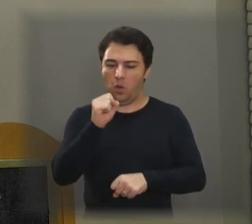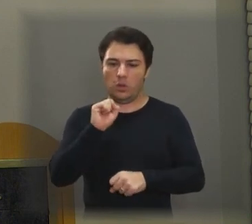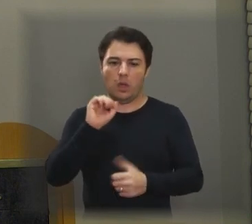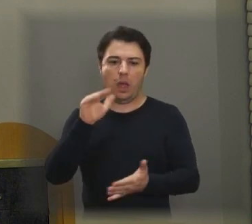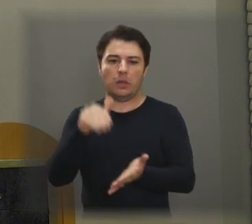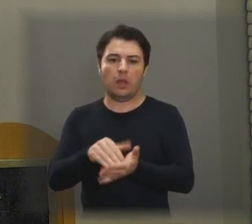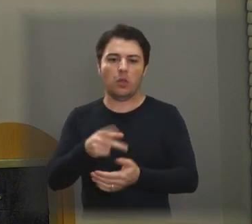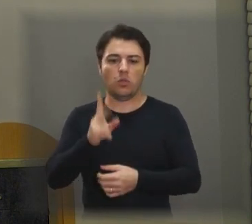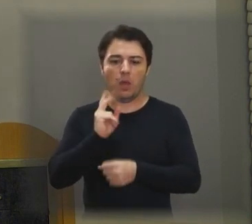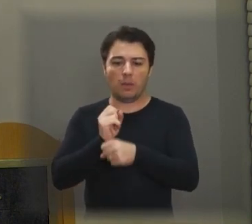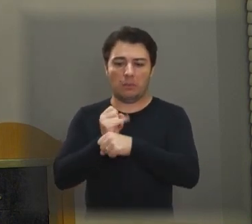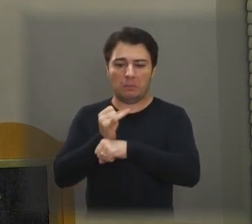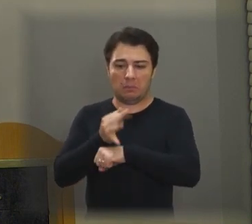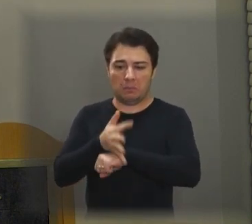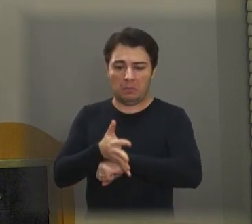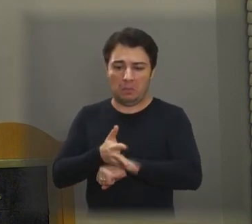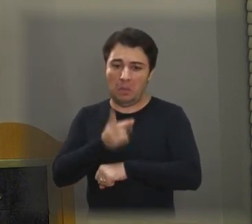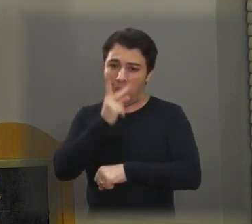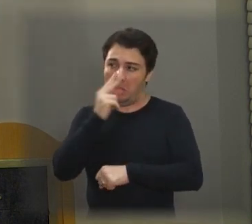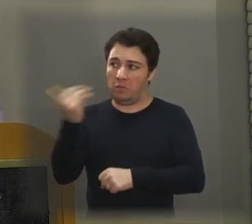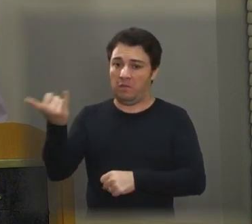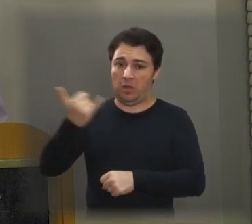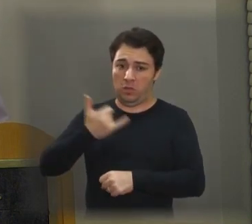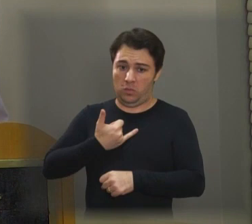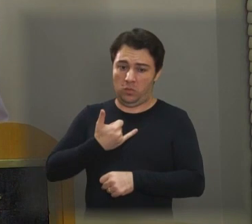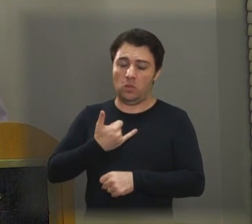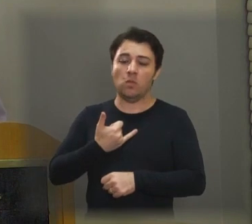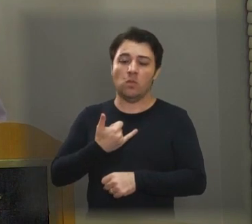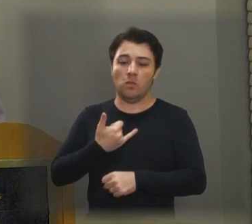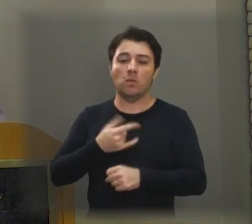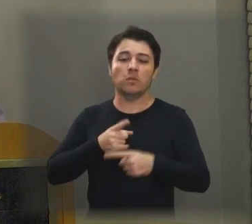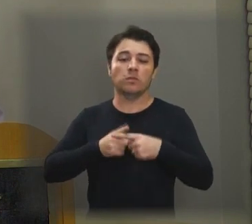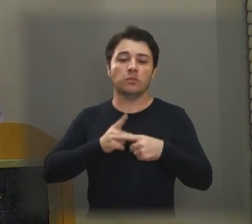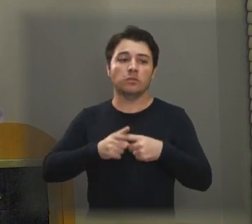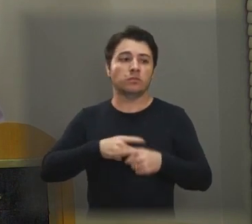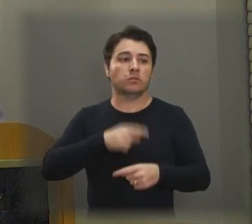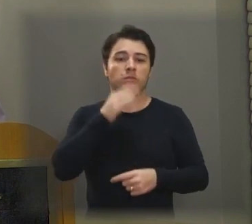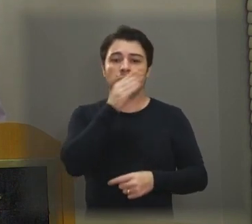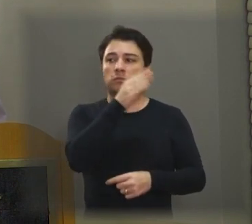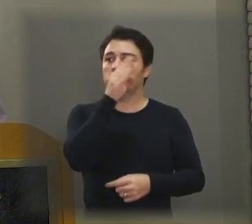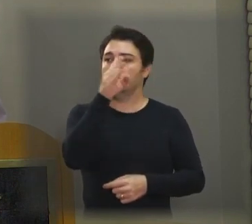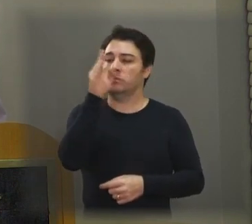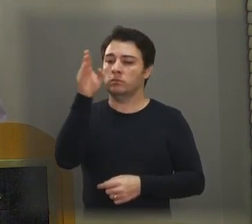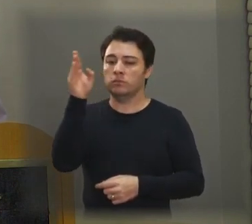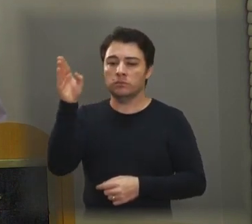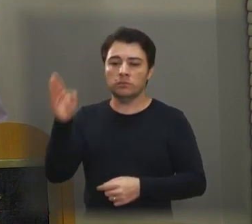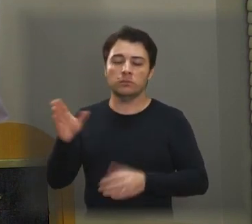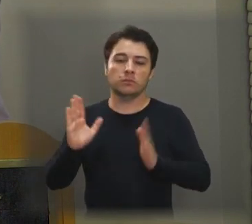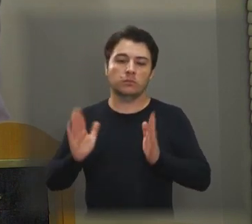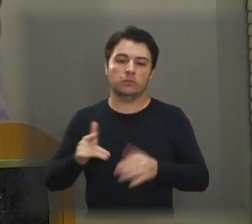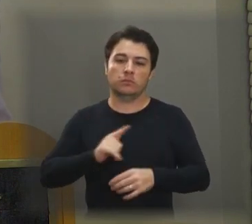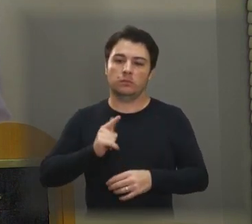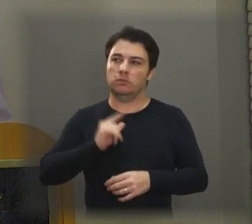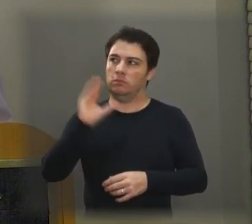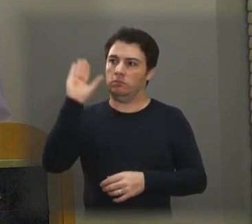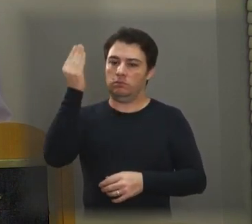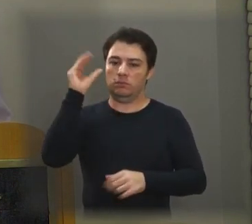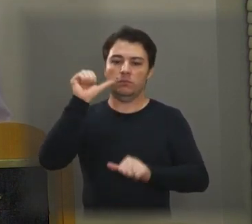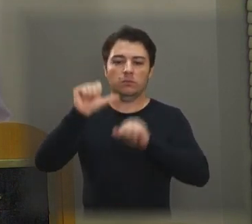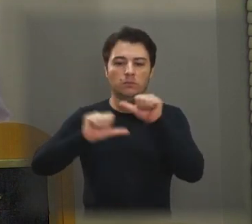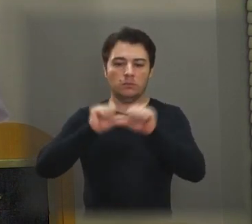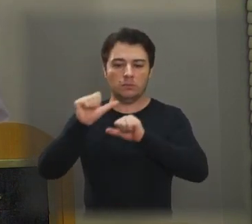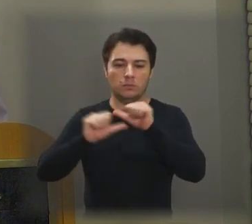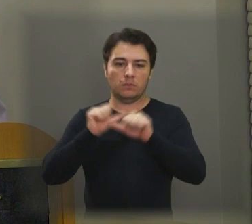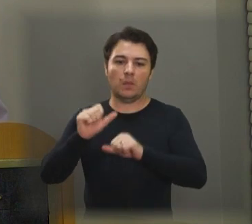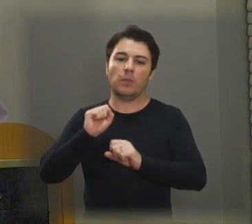parece que isso aí estão trabalhando com a segunda informação que eu tive Tá certo no itinerário que só estão lá para se obter essa lâmpada pode encontrar uma